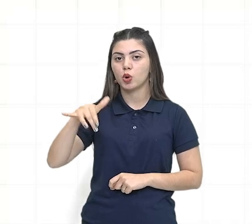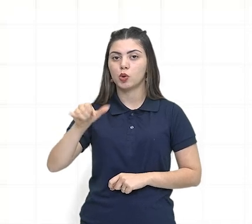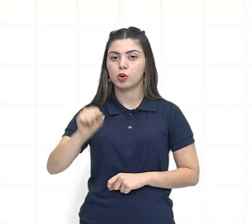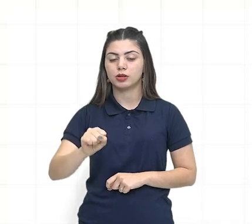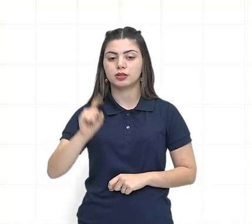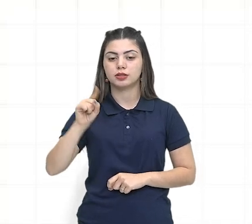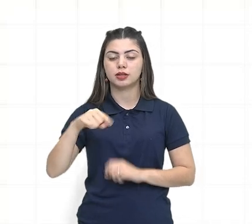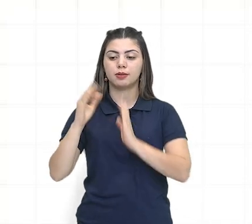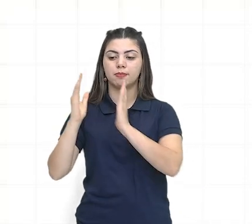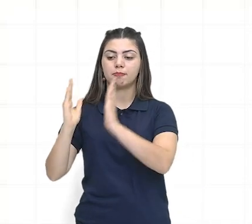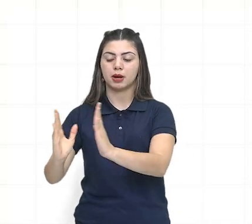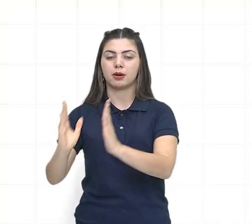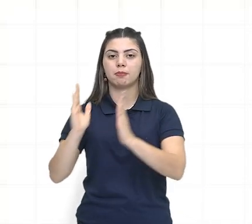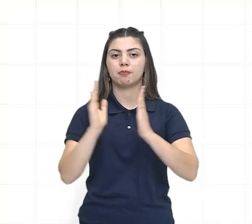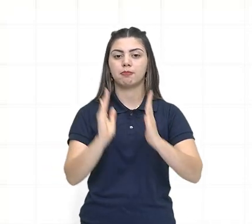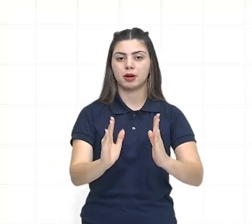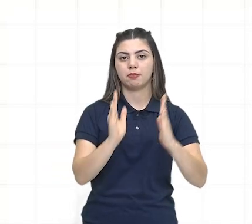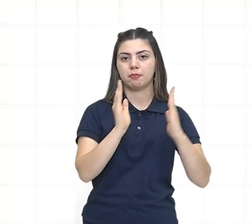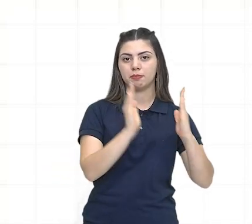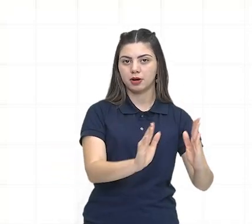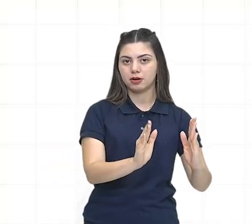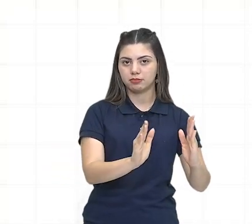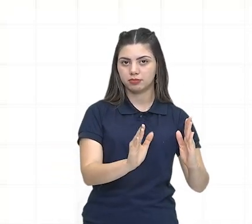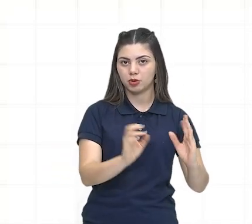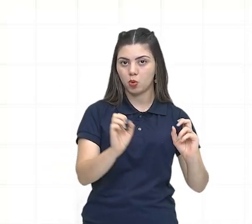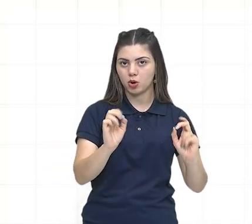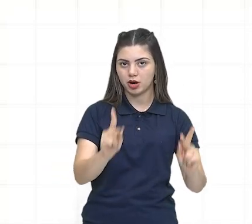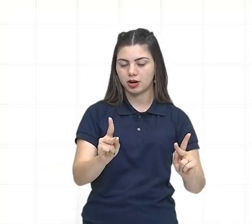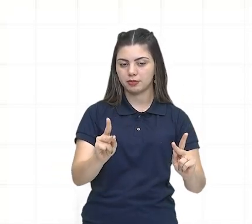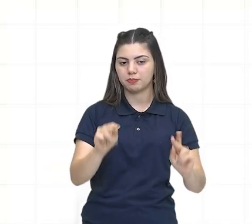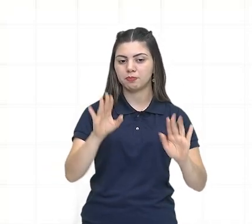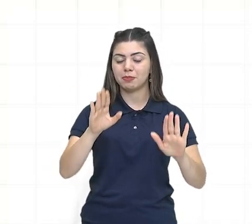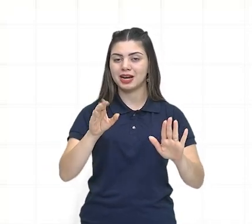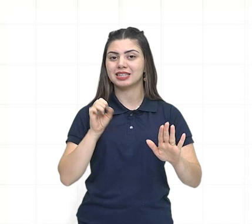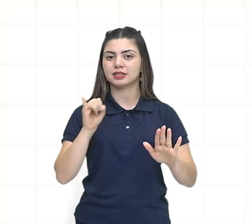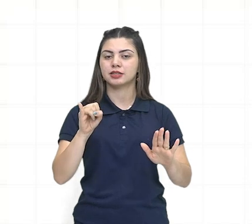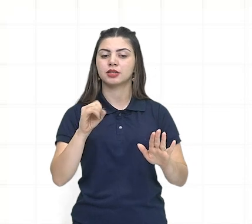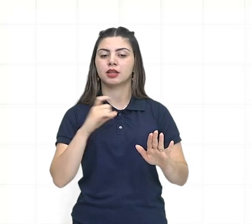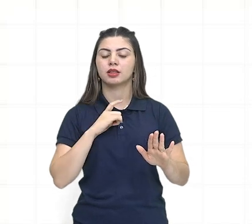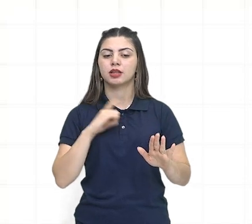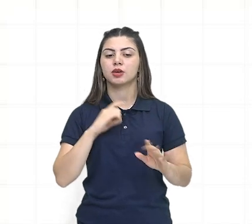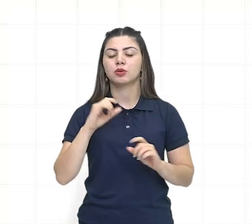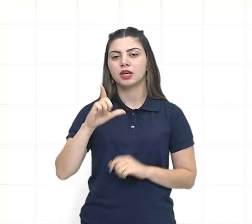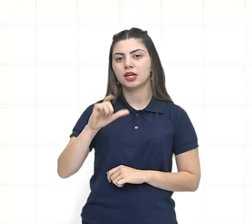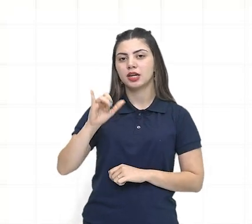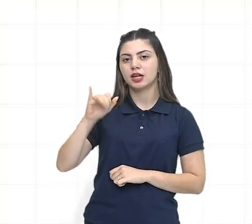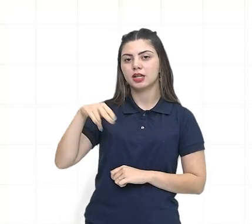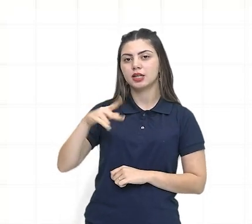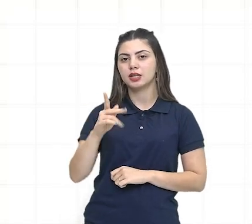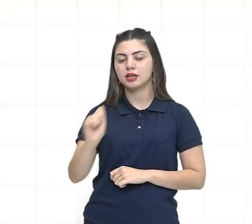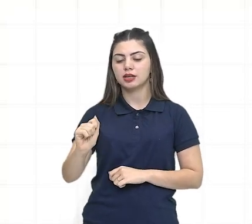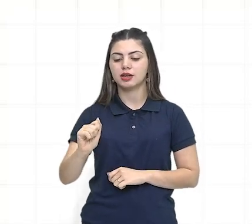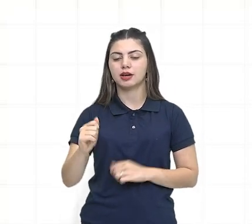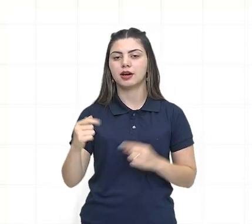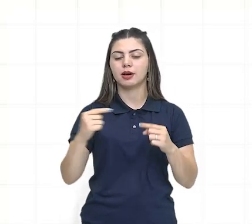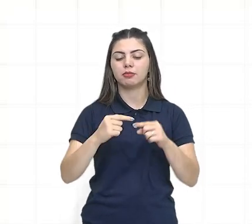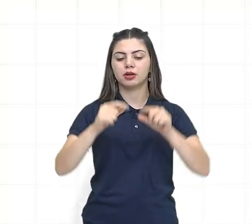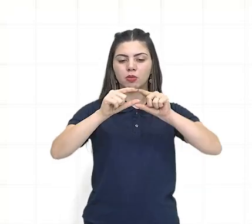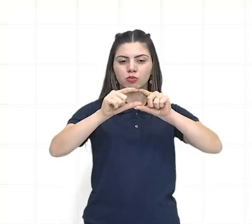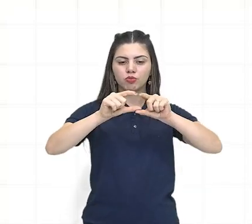um posicionamento vertical, em pé. Quando estivermos falando de linhas,